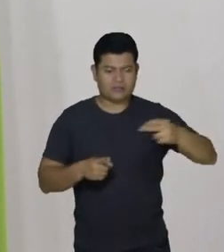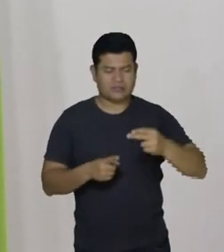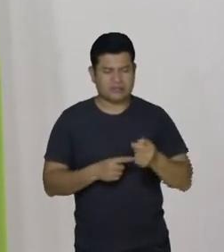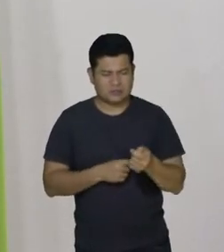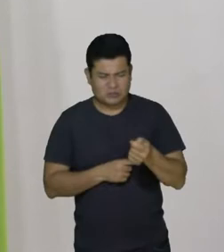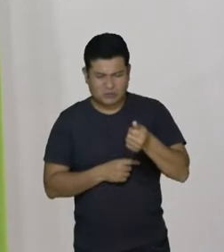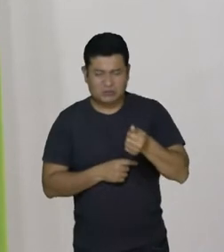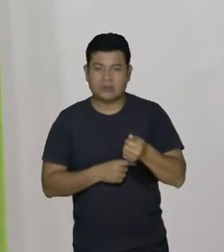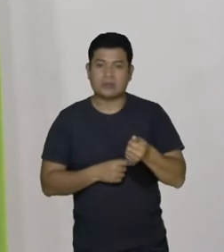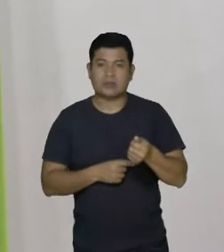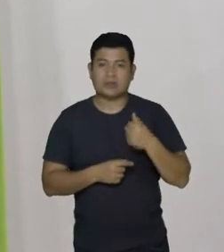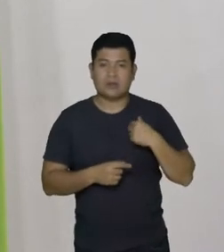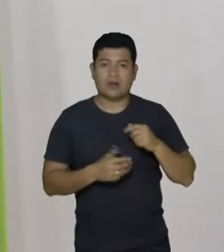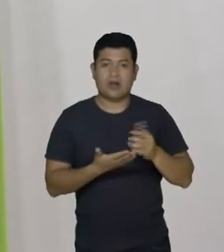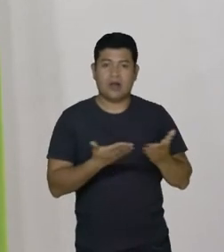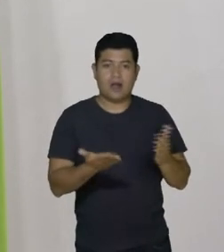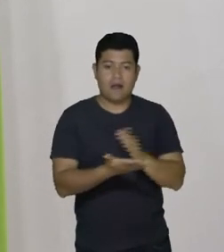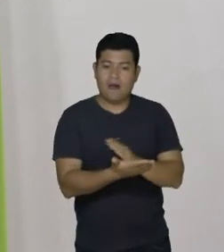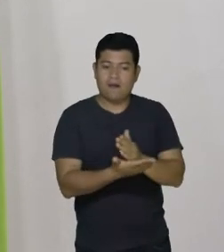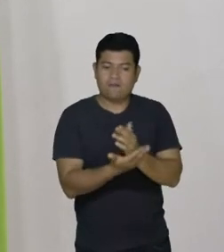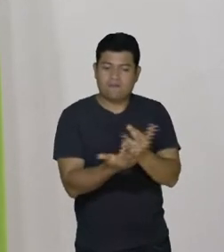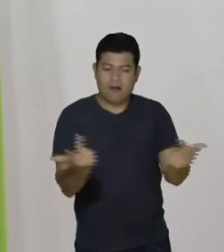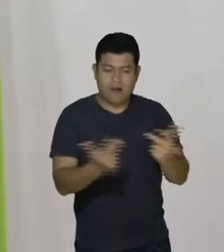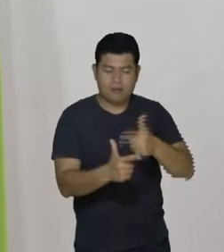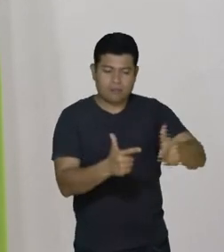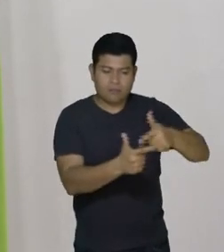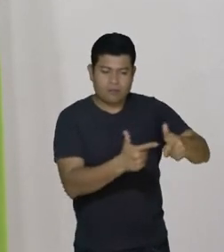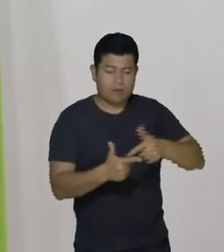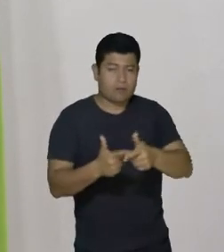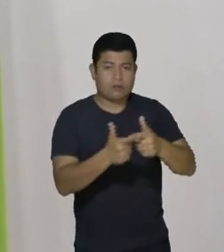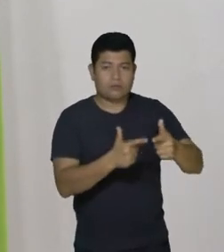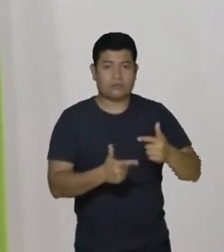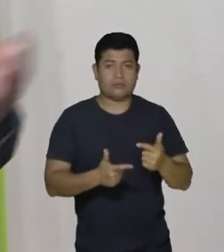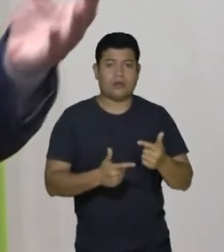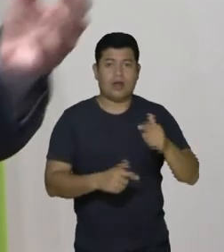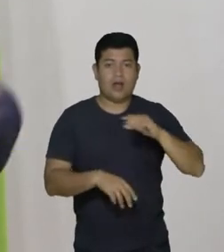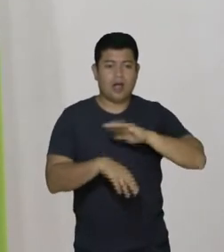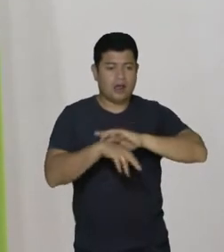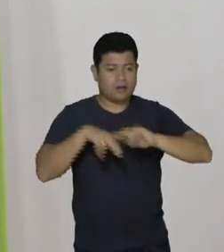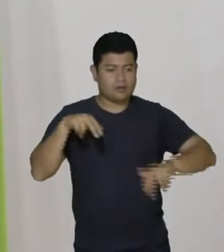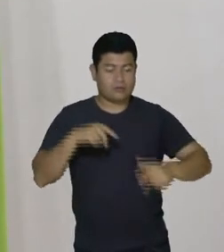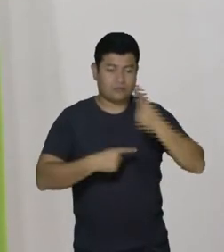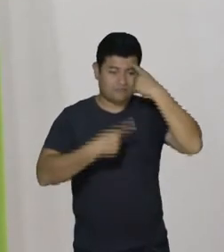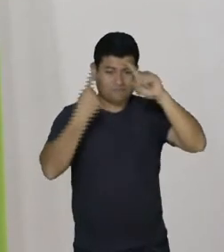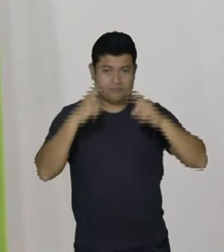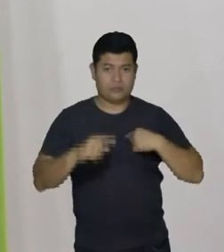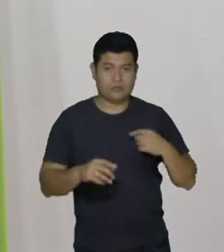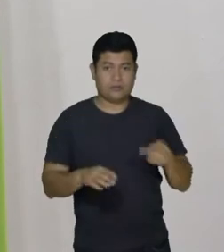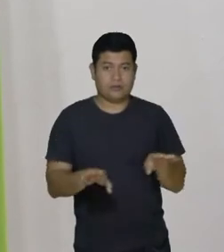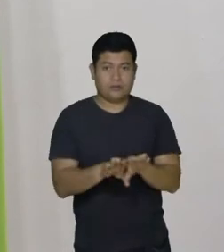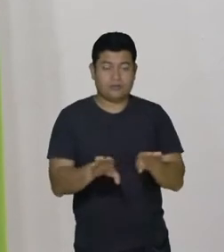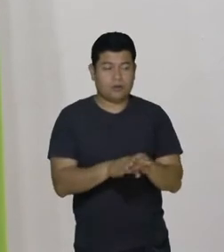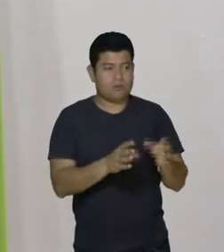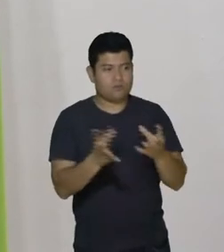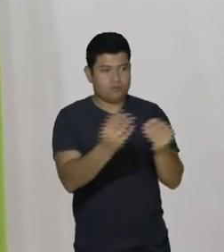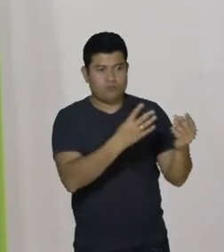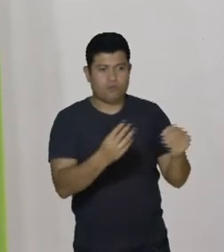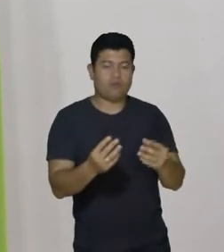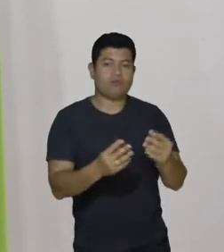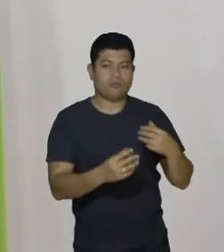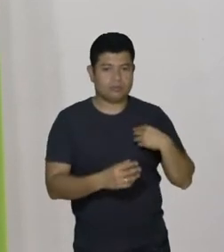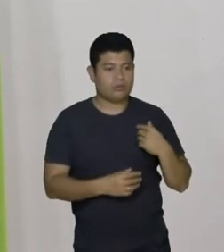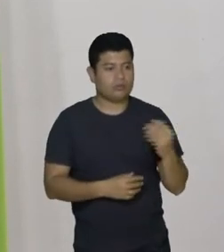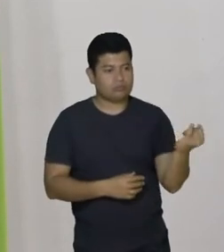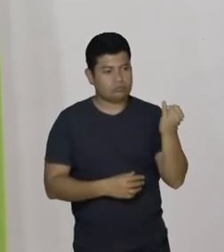né? As adversidades foram inúmeras, né? Tanto ideológicas como do potencial de vários candidatos que disputaram no